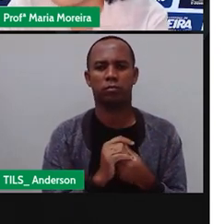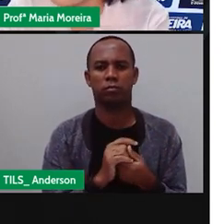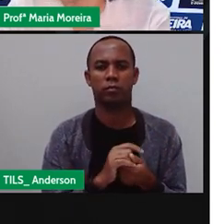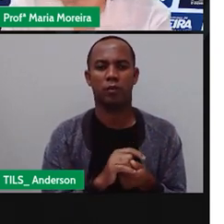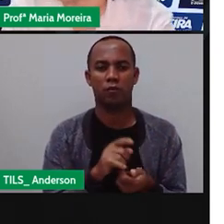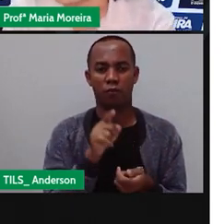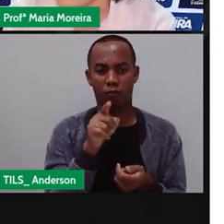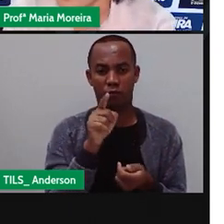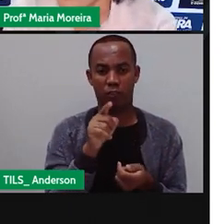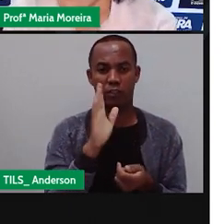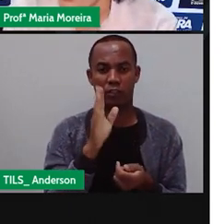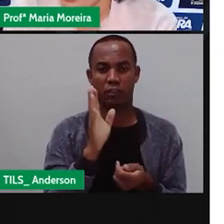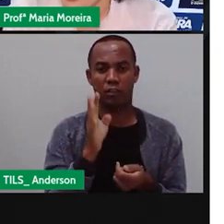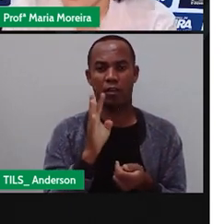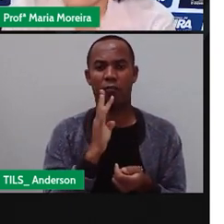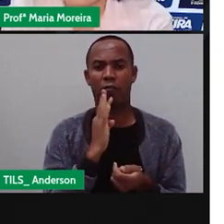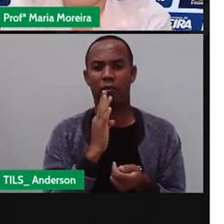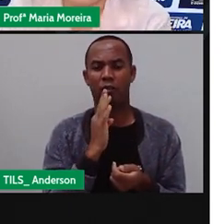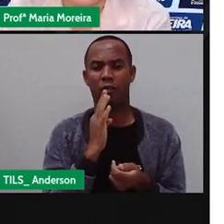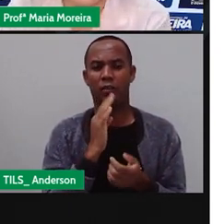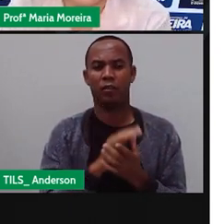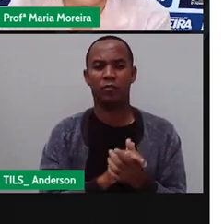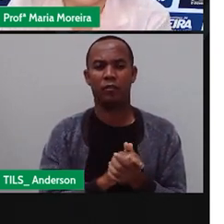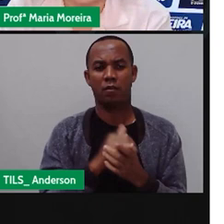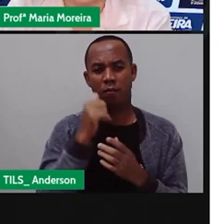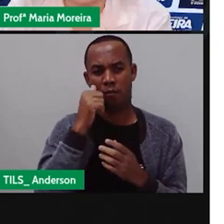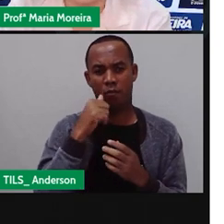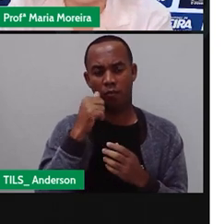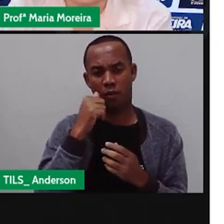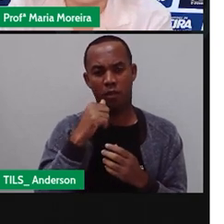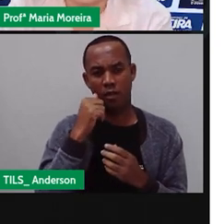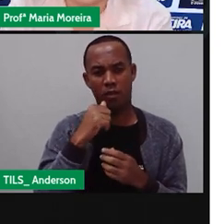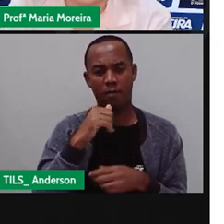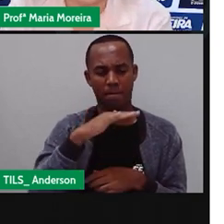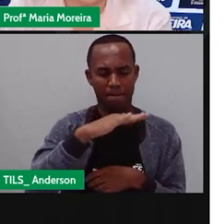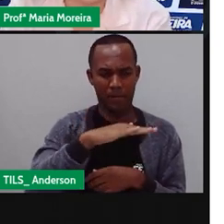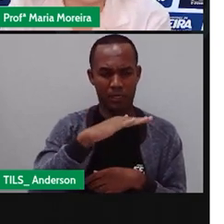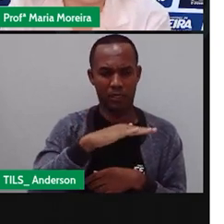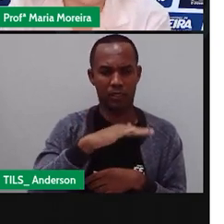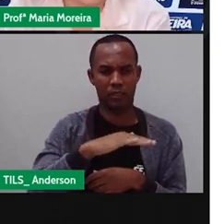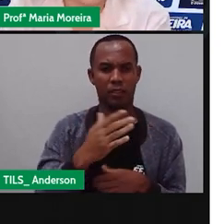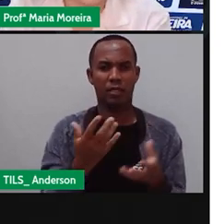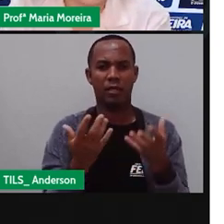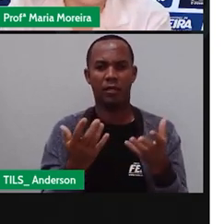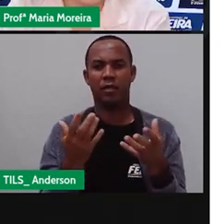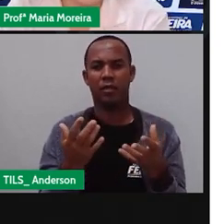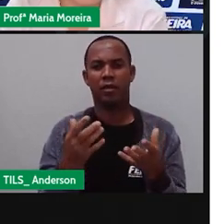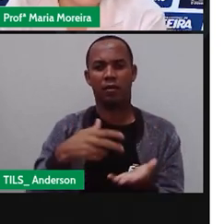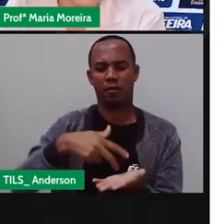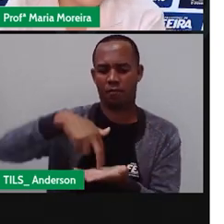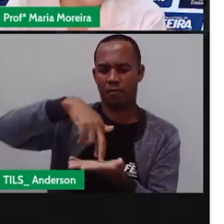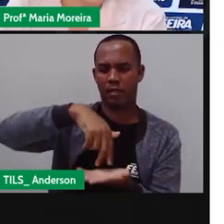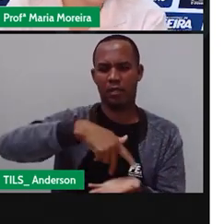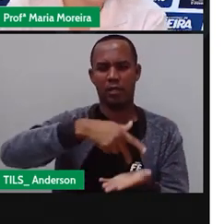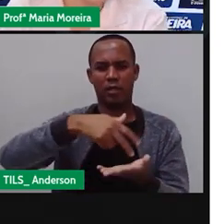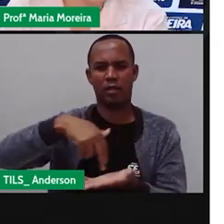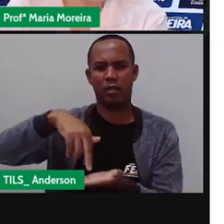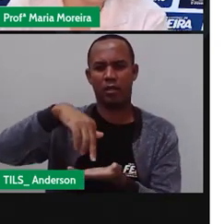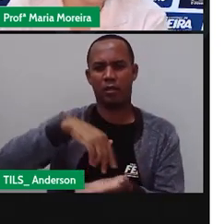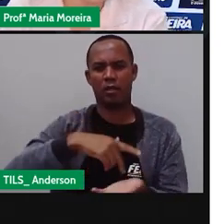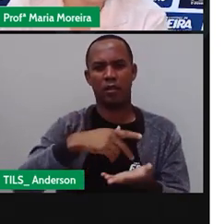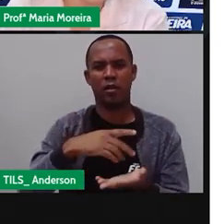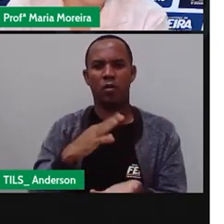Que vocês já viram isso aqui. Esta menina, tão pequenina, quer ser bailarina. Não conhece nem